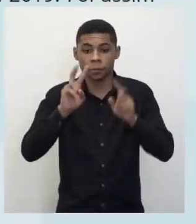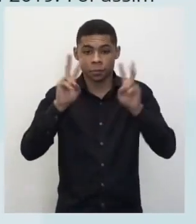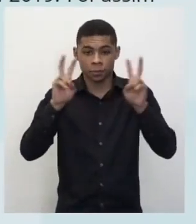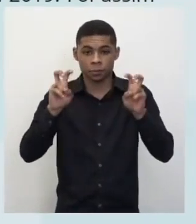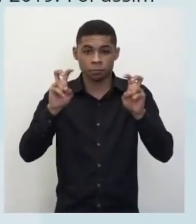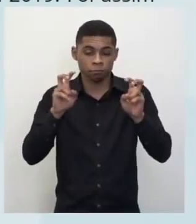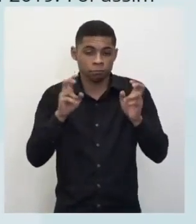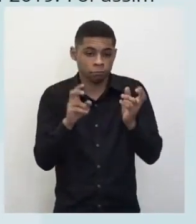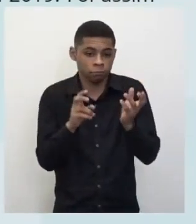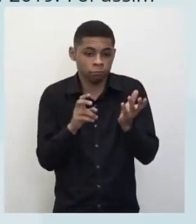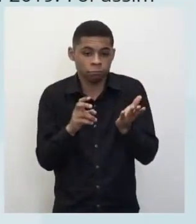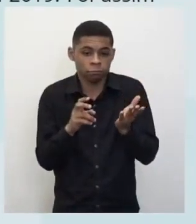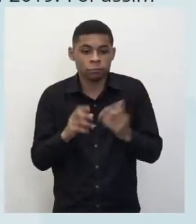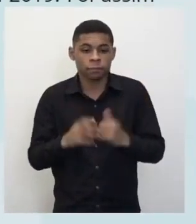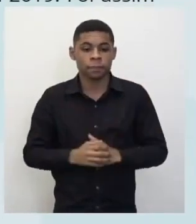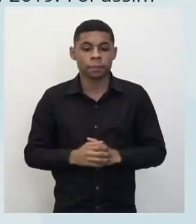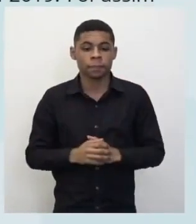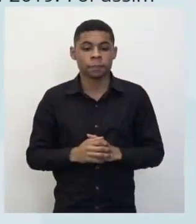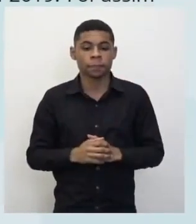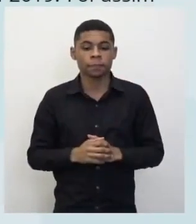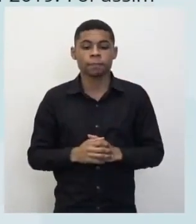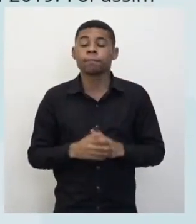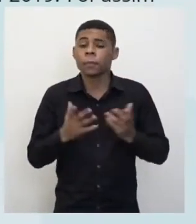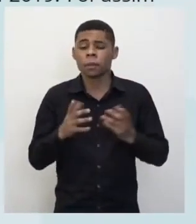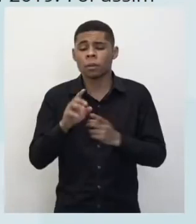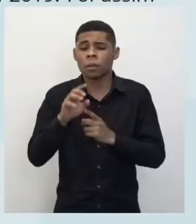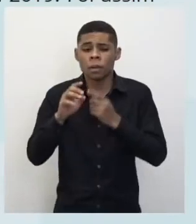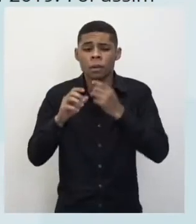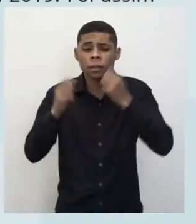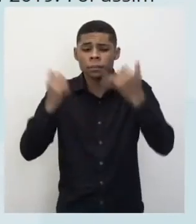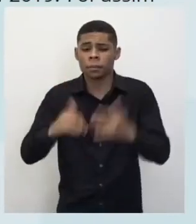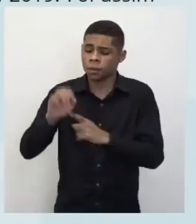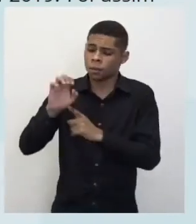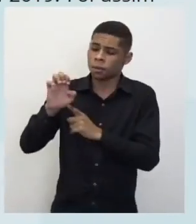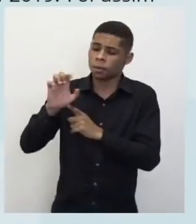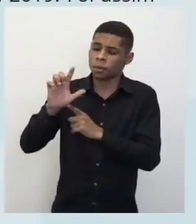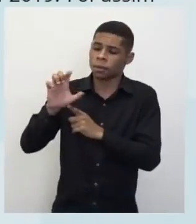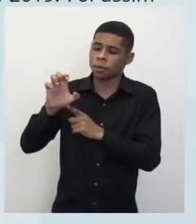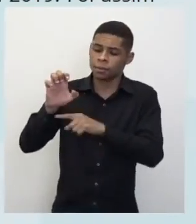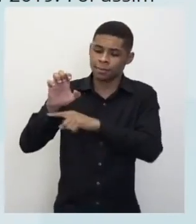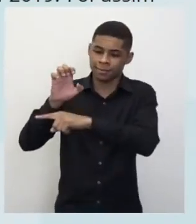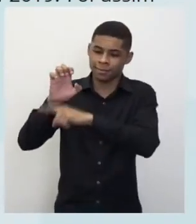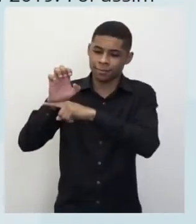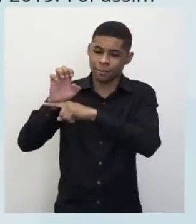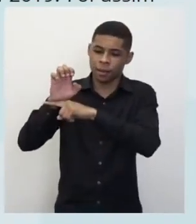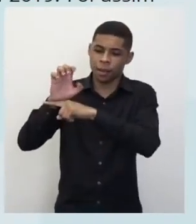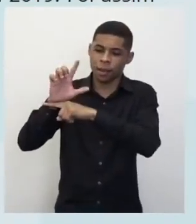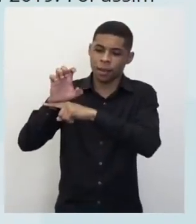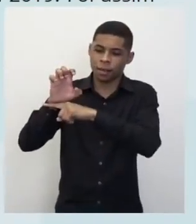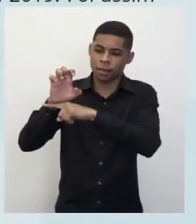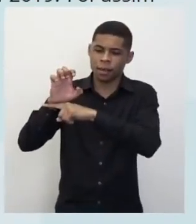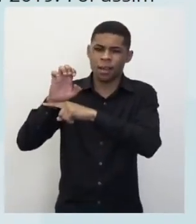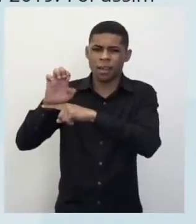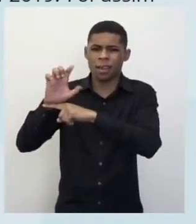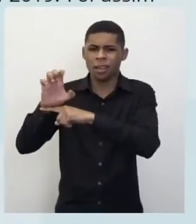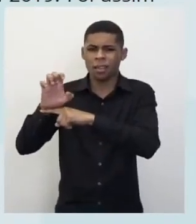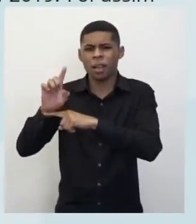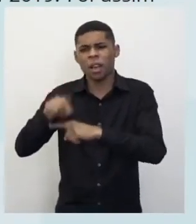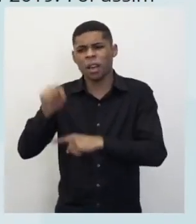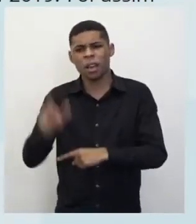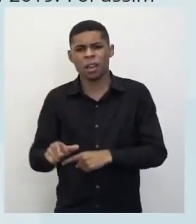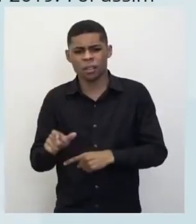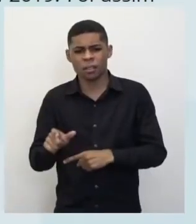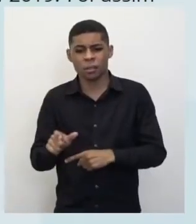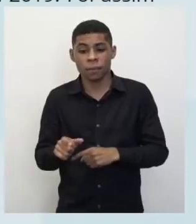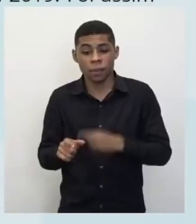a... Aqui esse pronome pessoal, então, ele está fazendo referência, né? O pronome